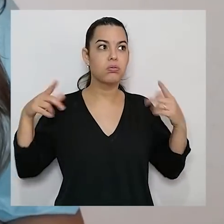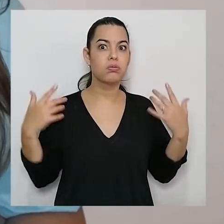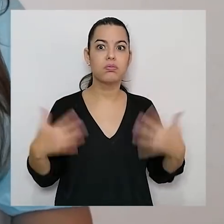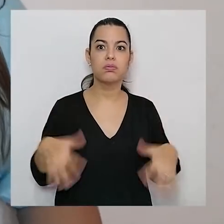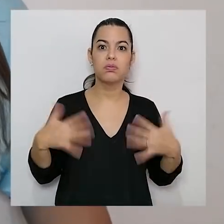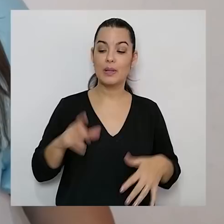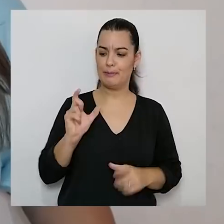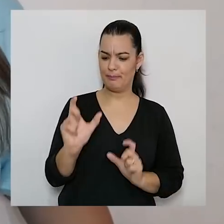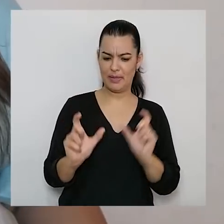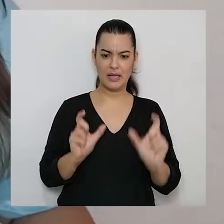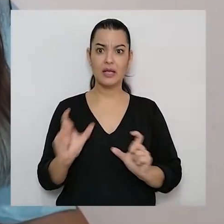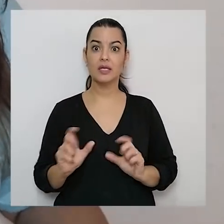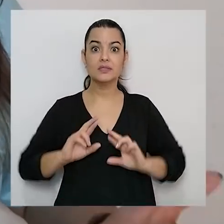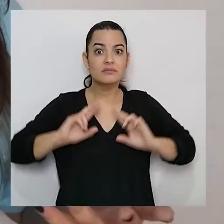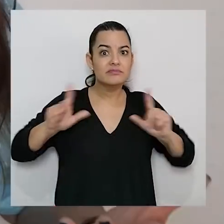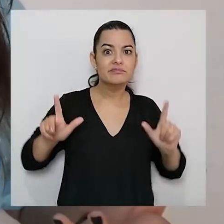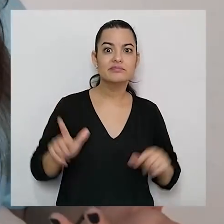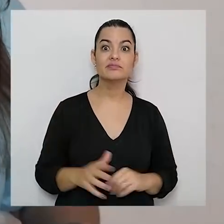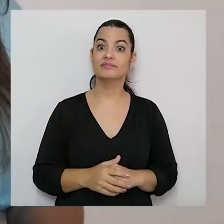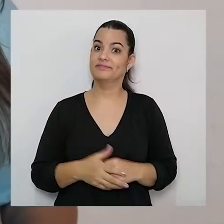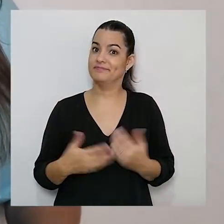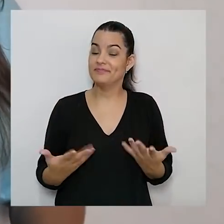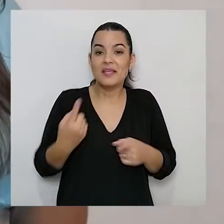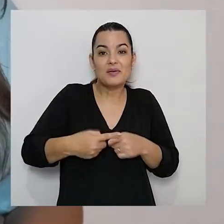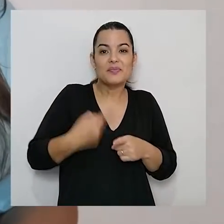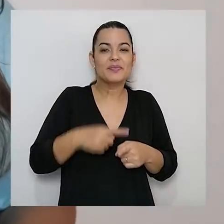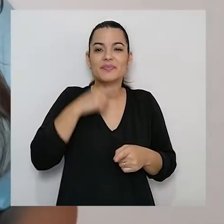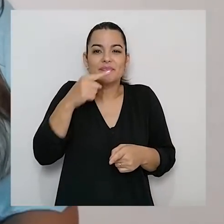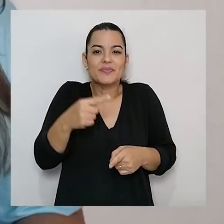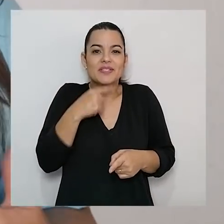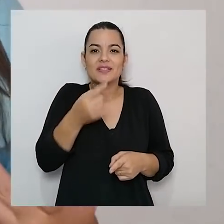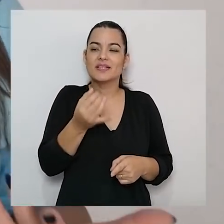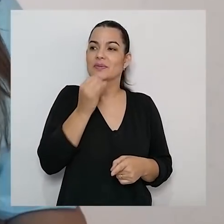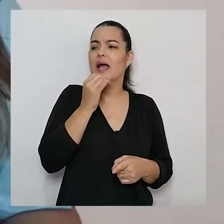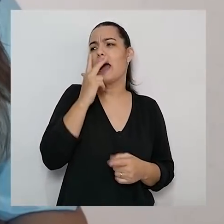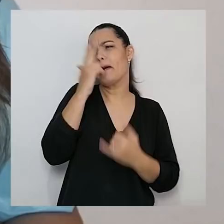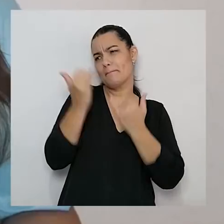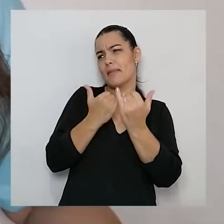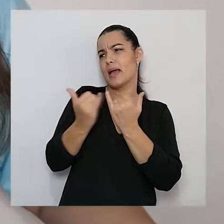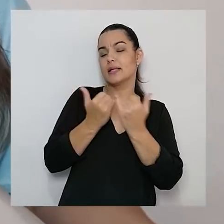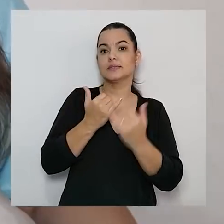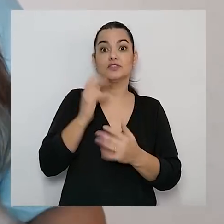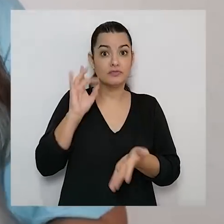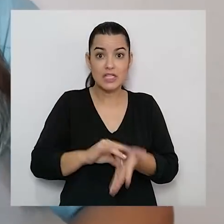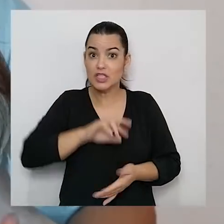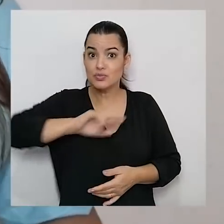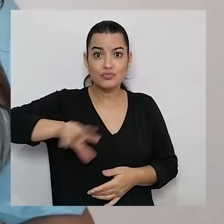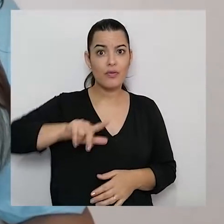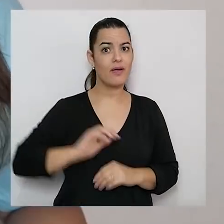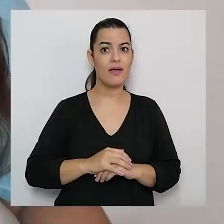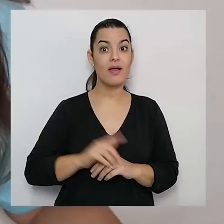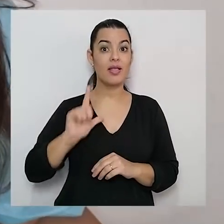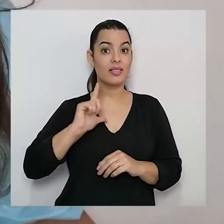diferentes, porque não adianta nós falarmos que é parecido. Não, não é parecido. Nós temos alguns significados que eles